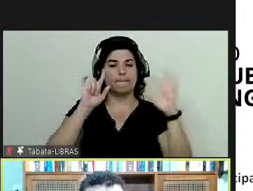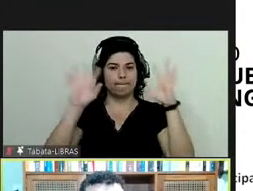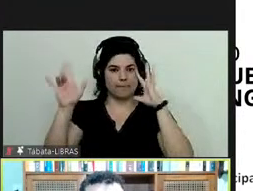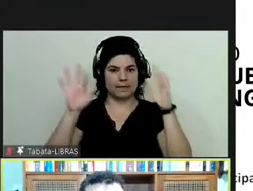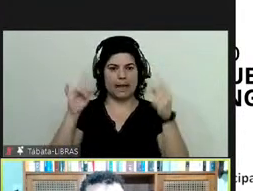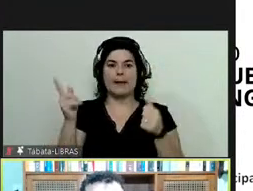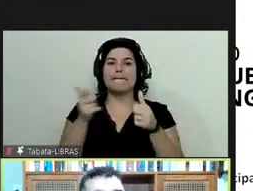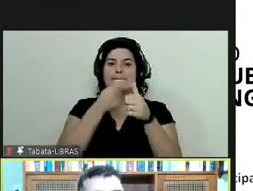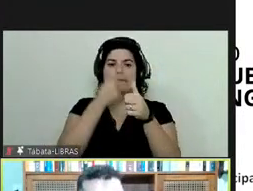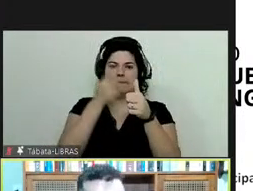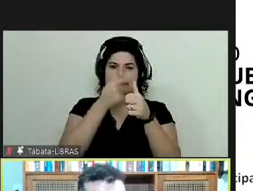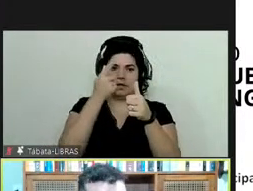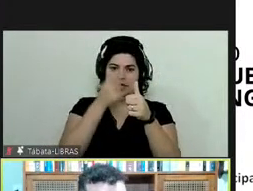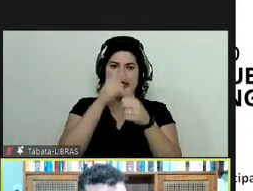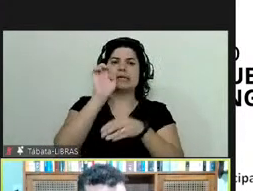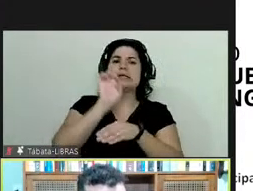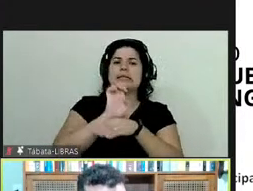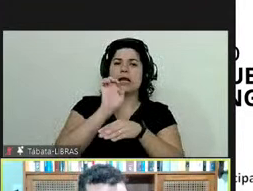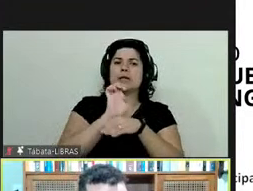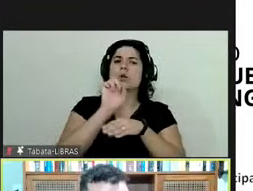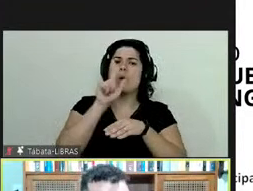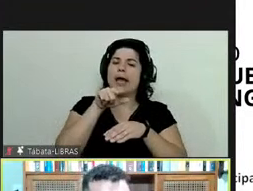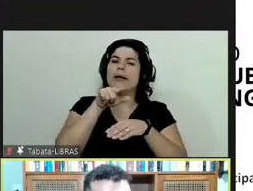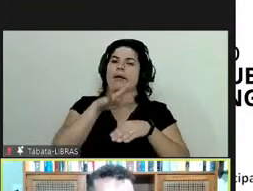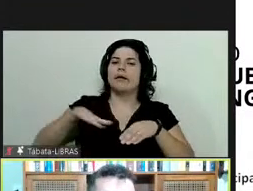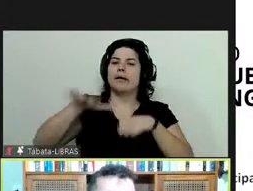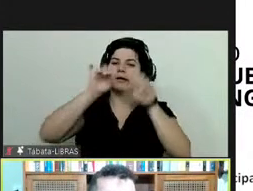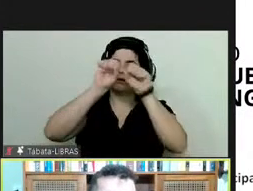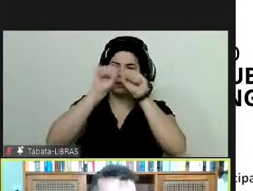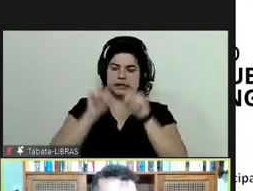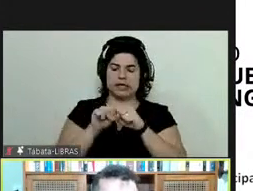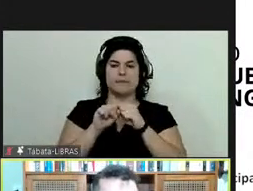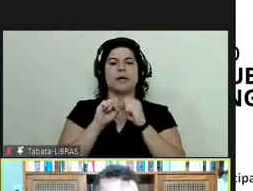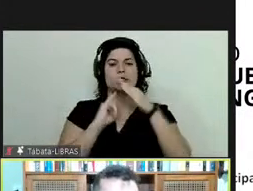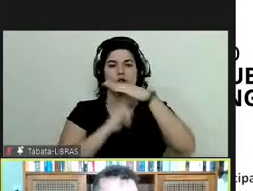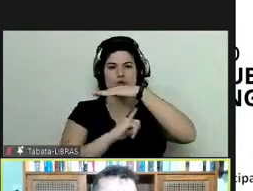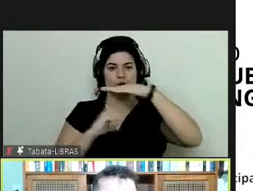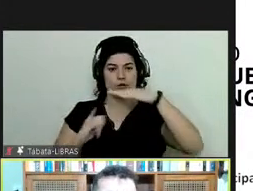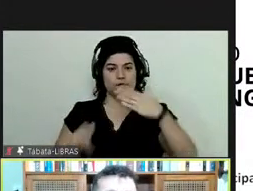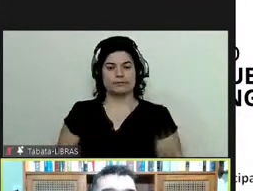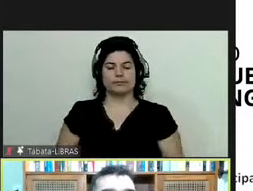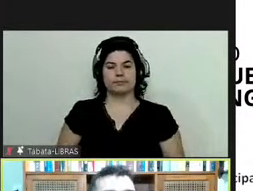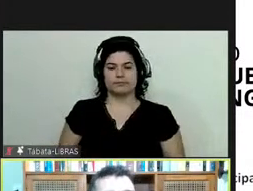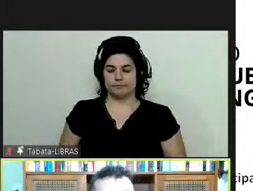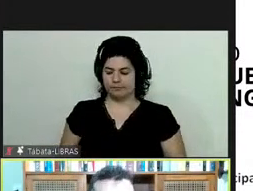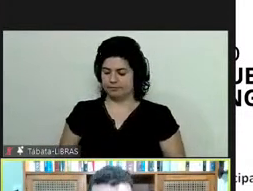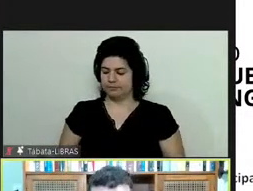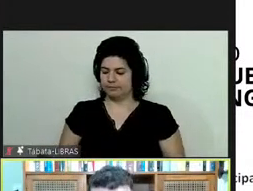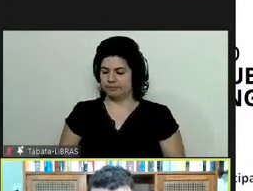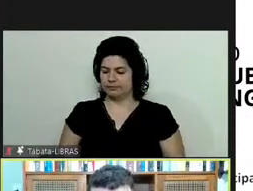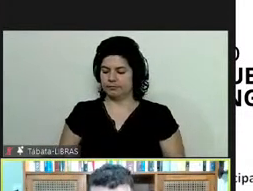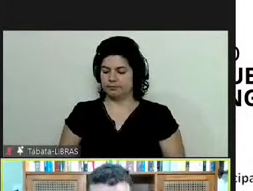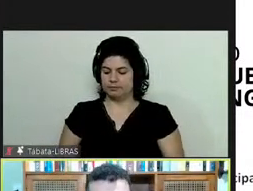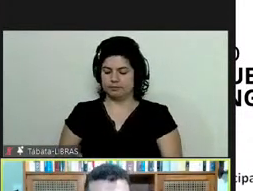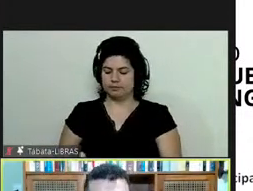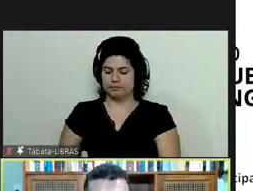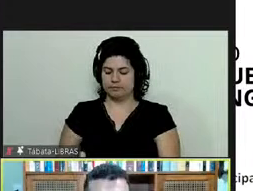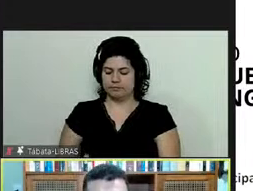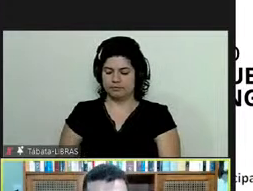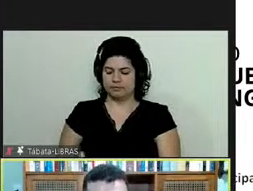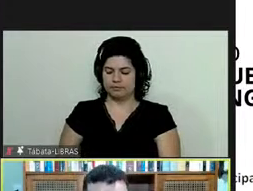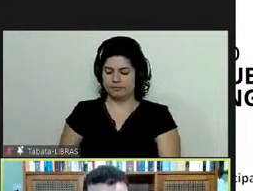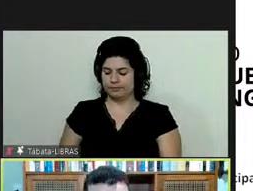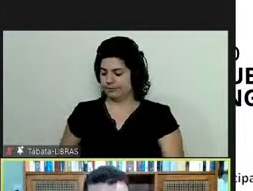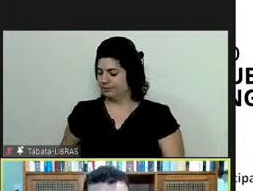justamente essa primeira aqui esse estado como o sistema institucional E aí portanto eu estou falando e eu estou falando do